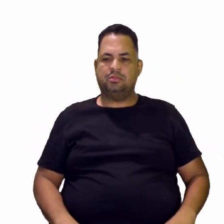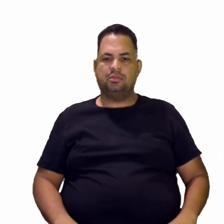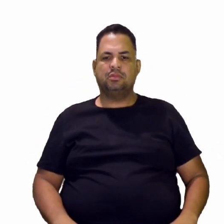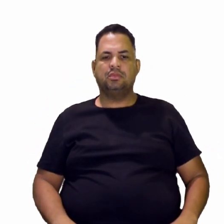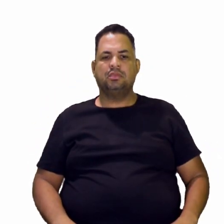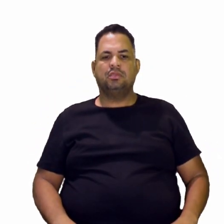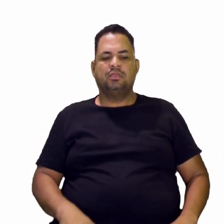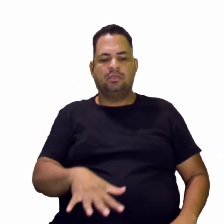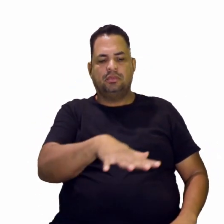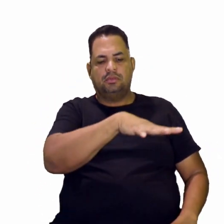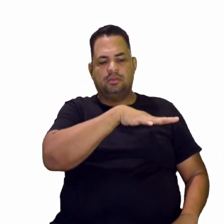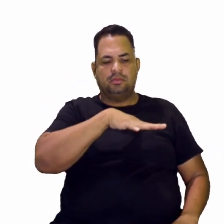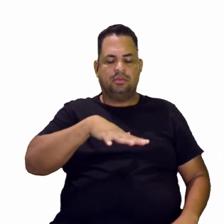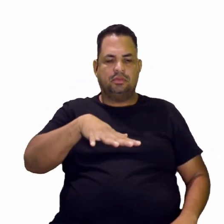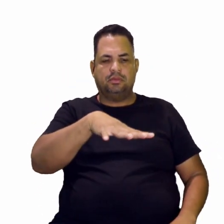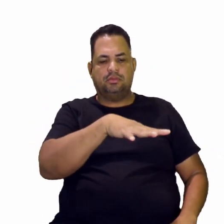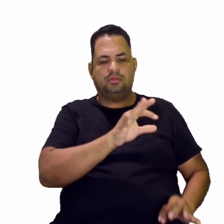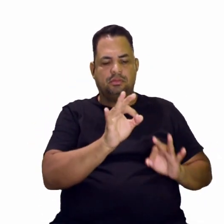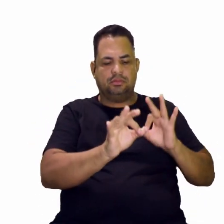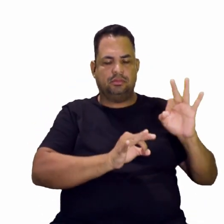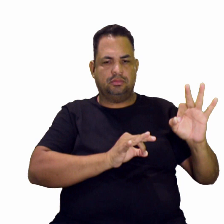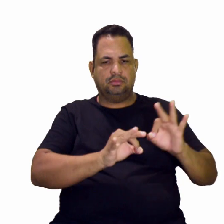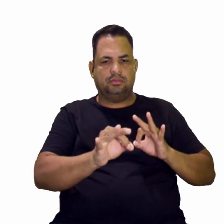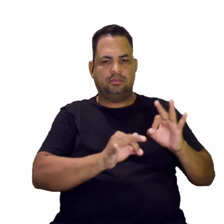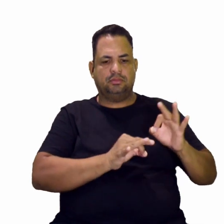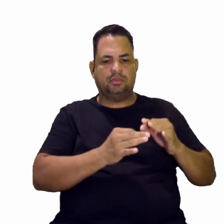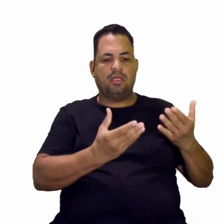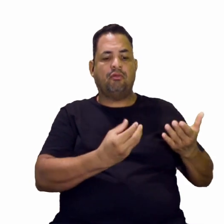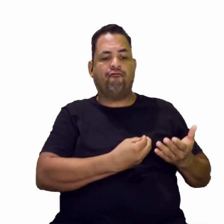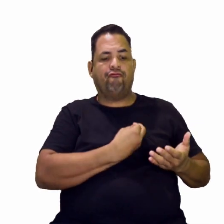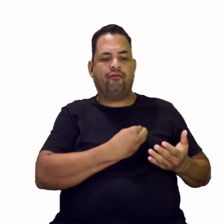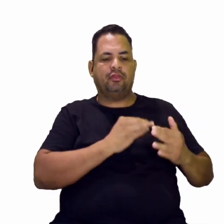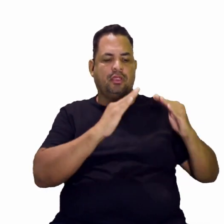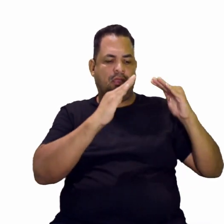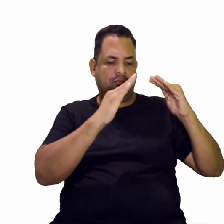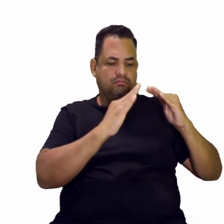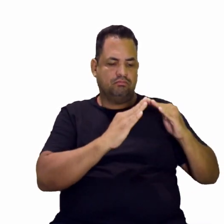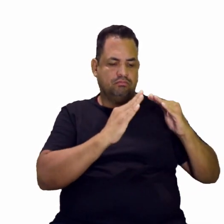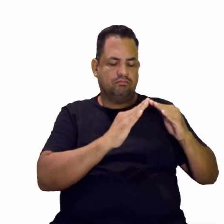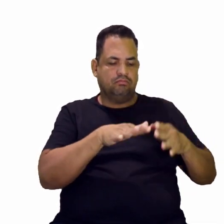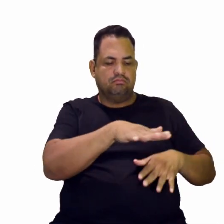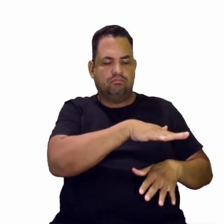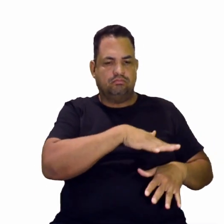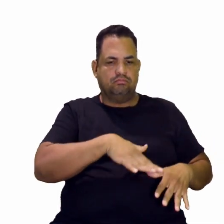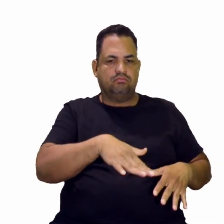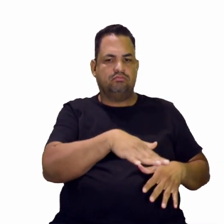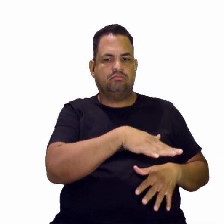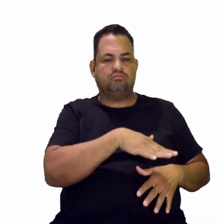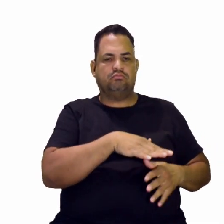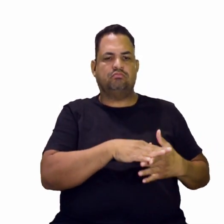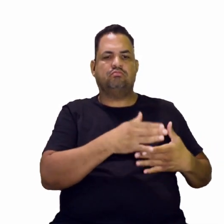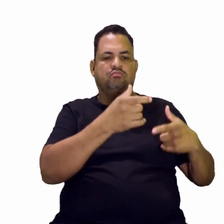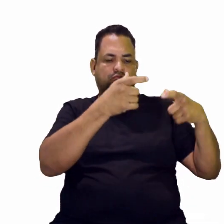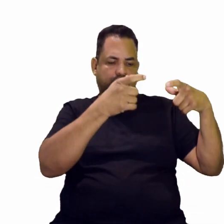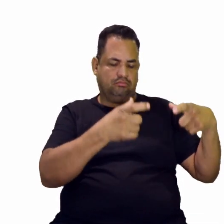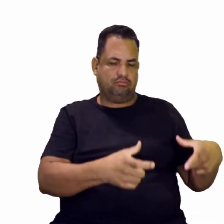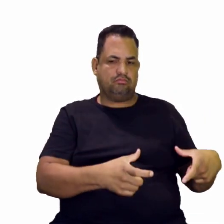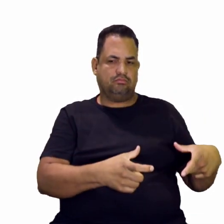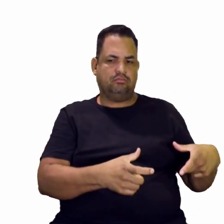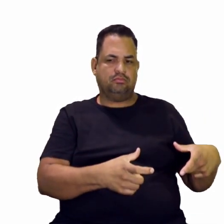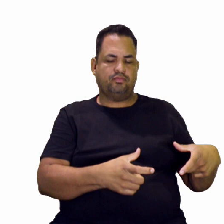O hábitat, ele se estabelece como moradia para o indivíduo quando esse